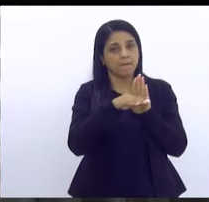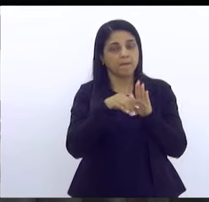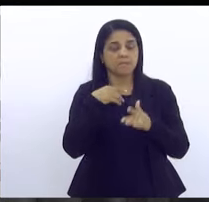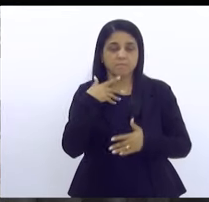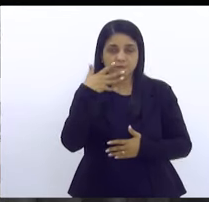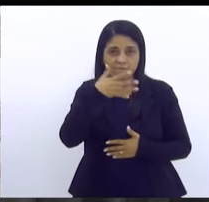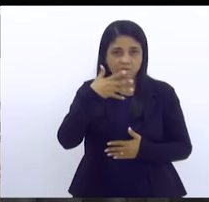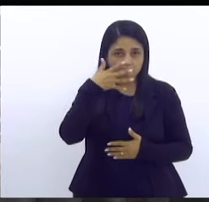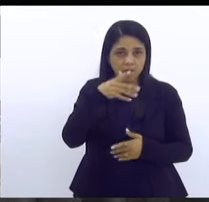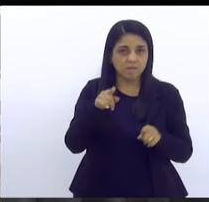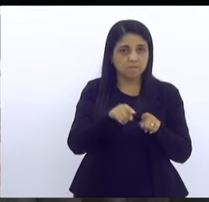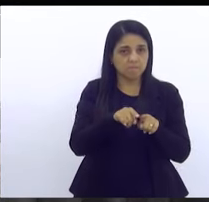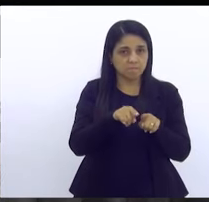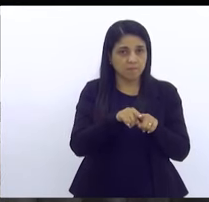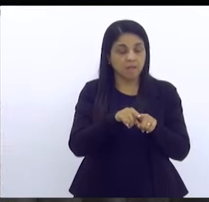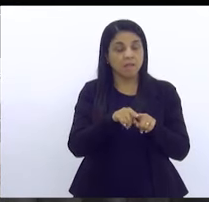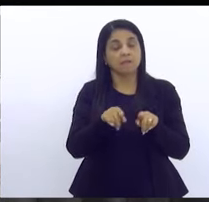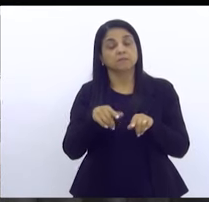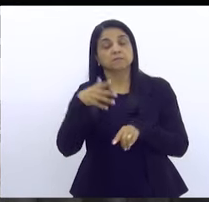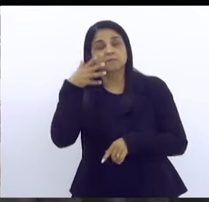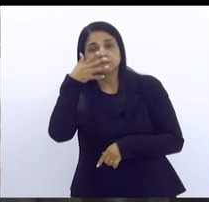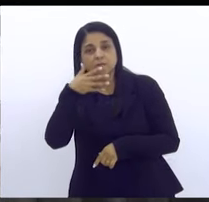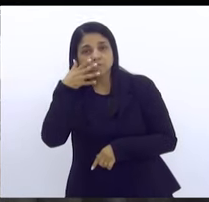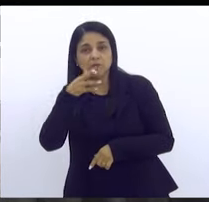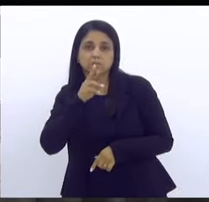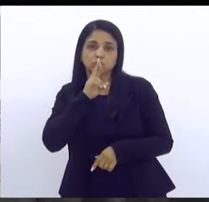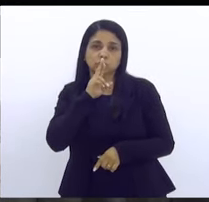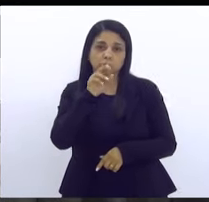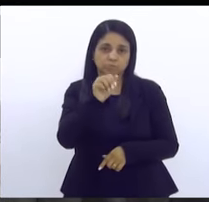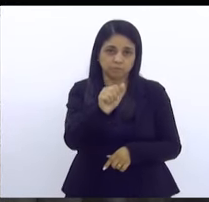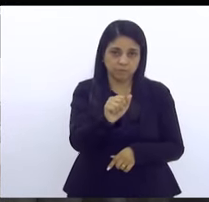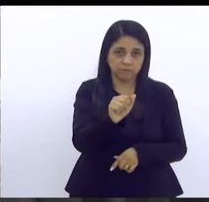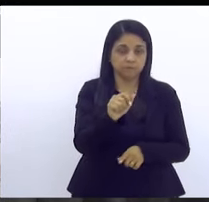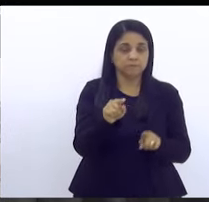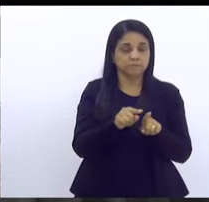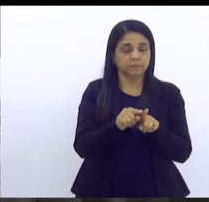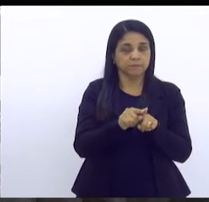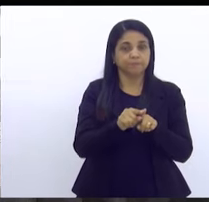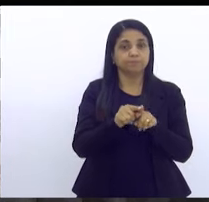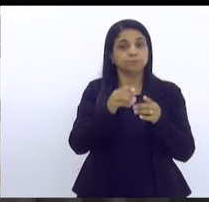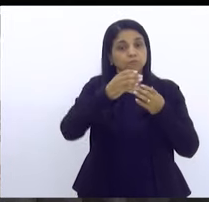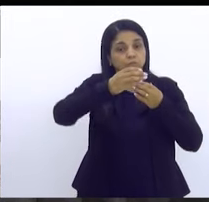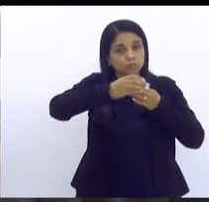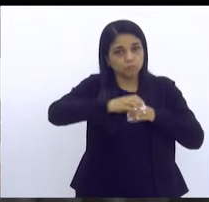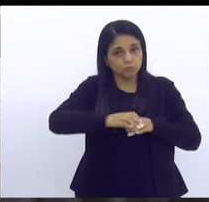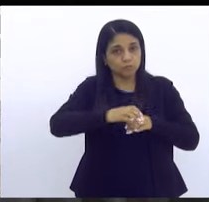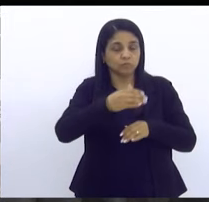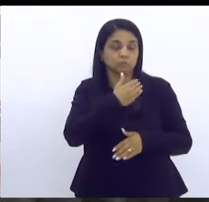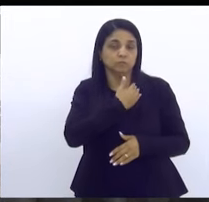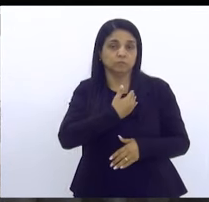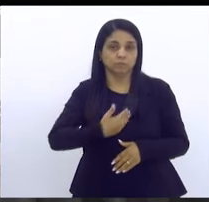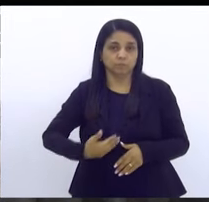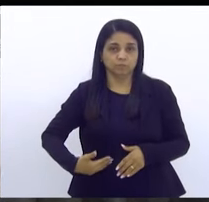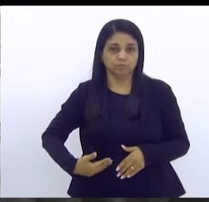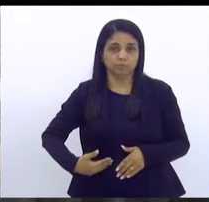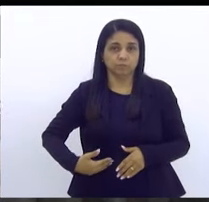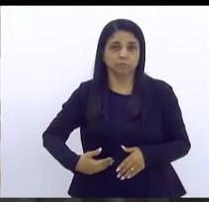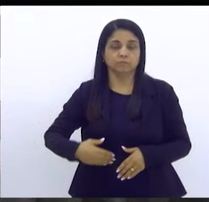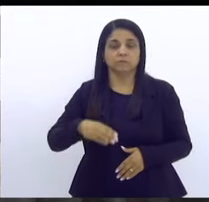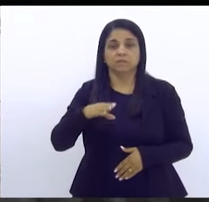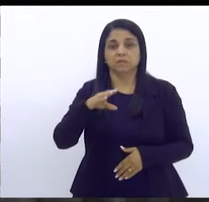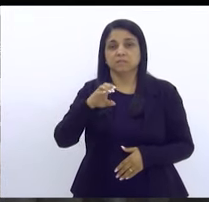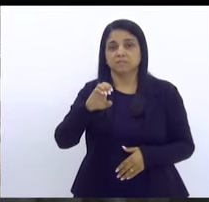fala quanto na fala do deputado Rodrigo Mourim, no que se refere ao concurso público da